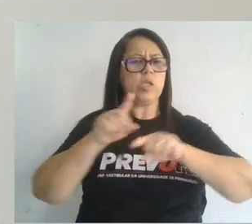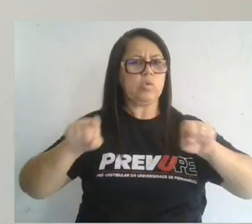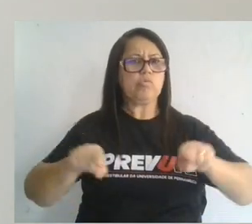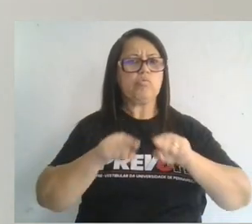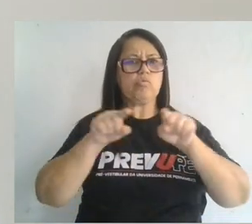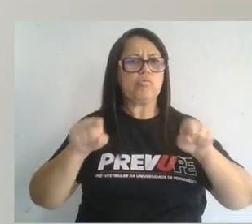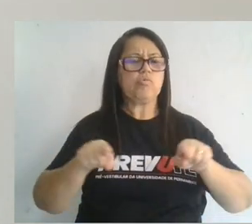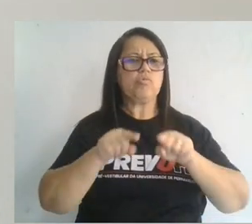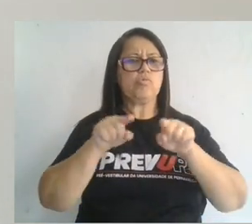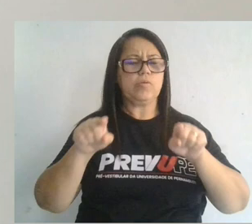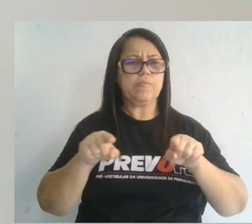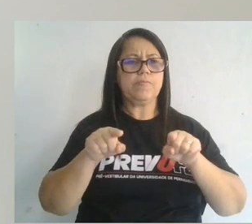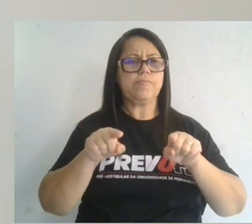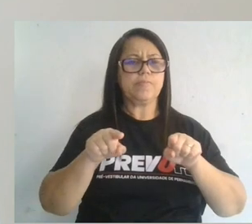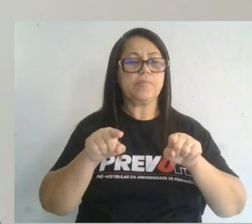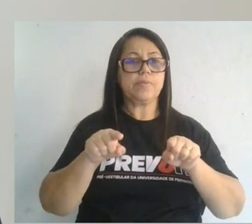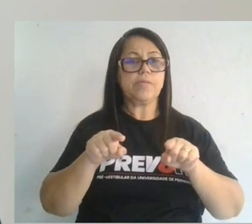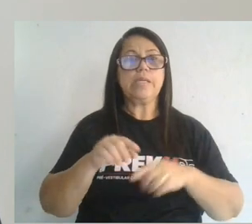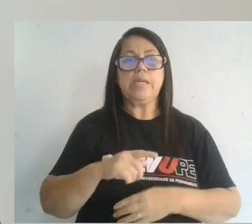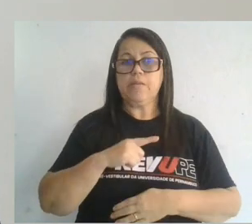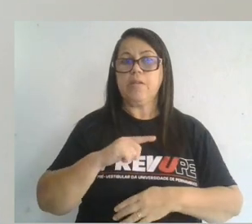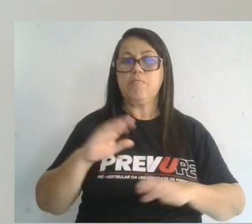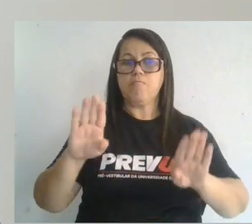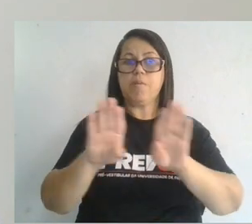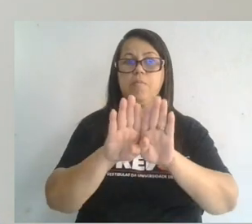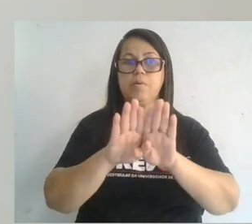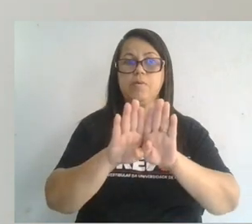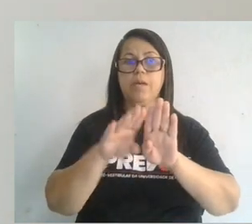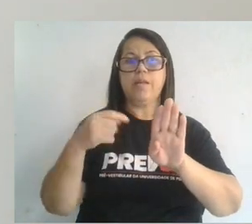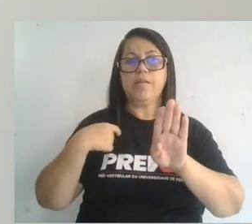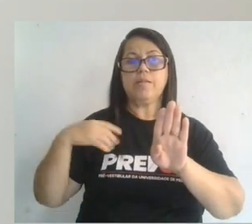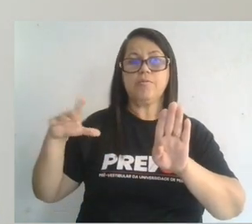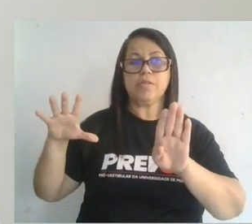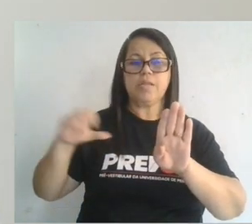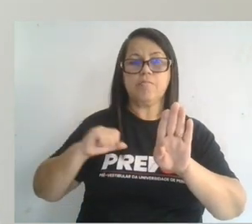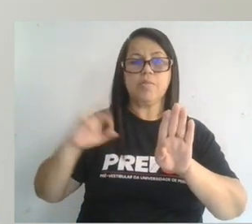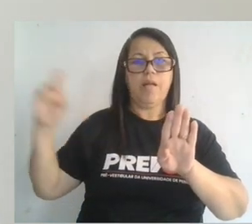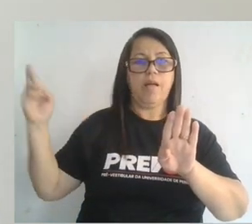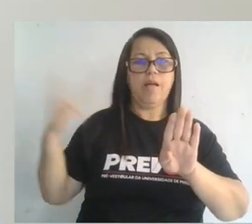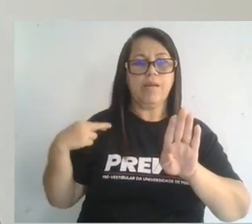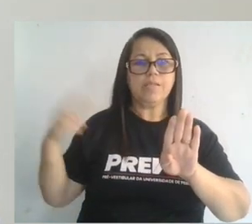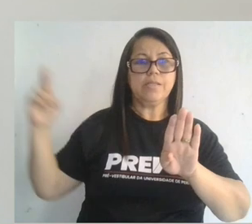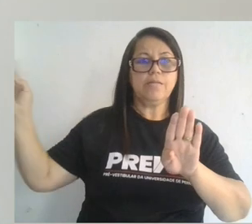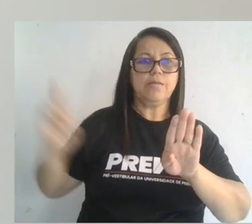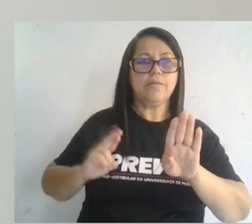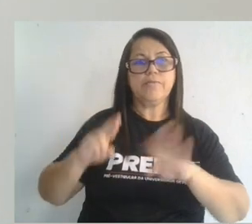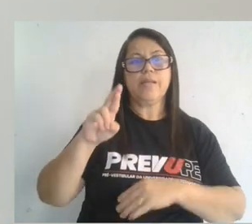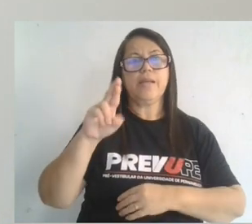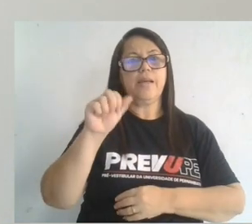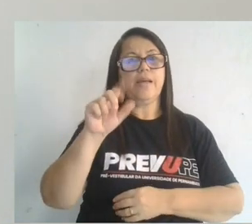portas de shoppings, nós emitimos radiação, o sensor que está colocado acima da